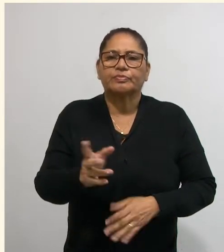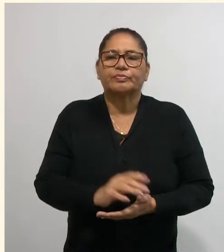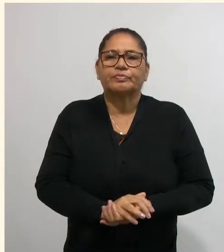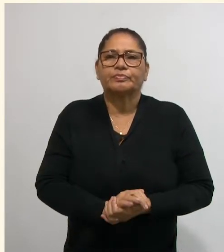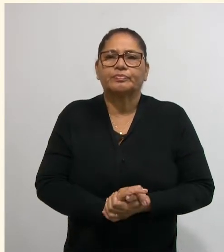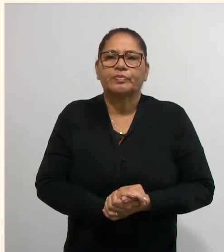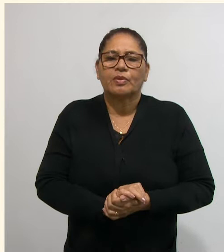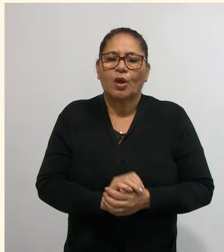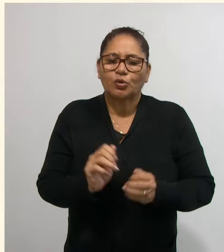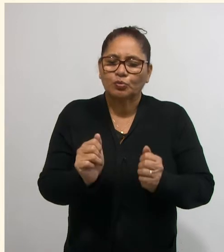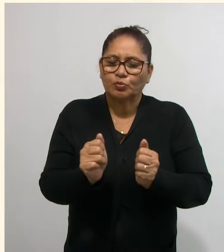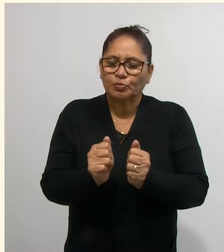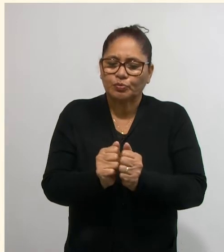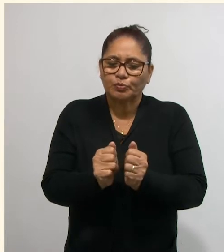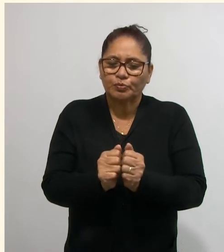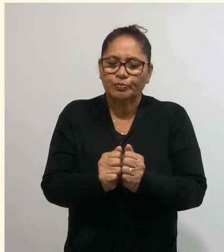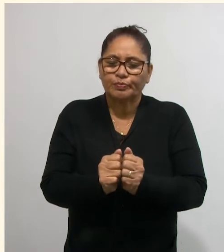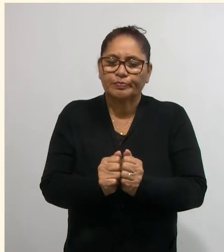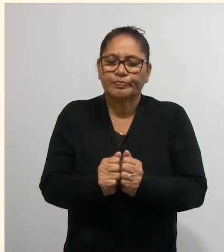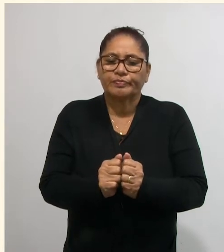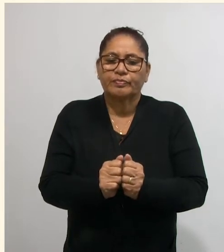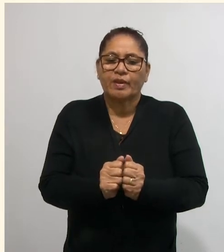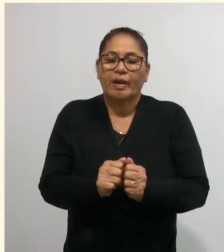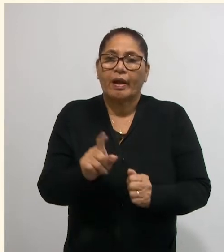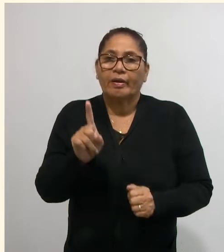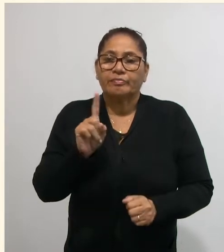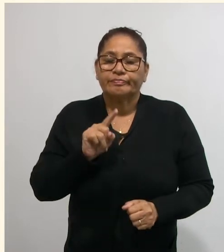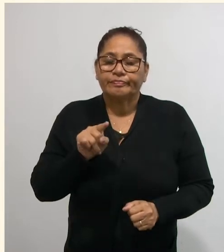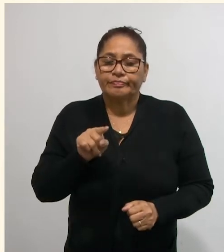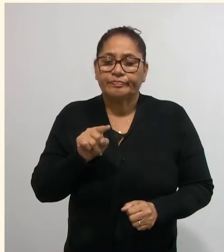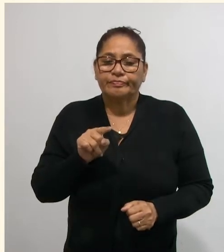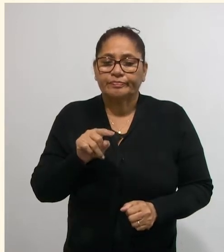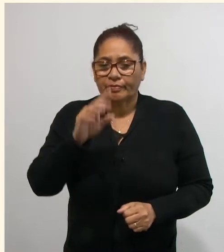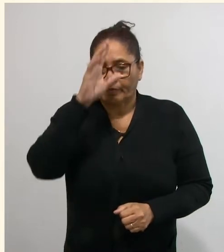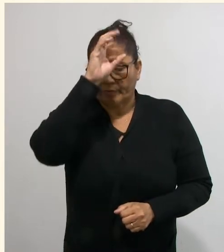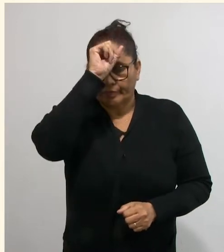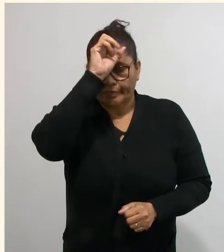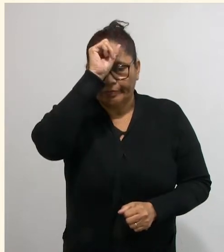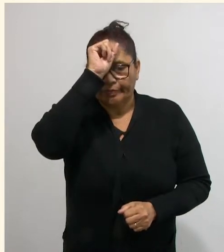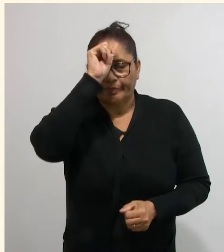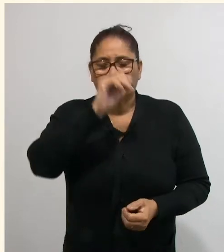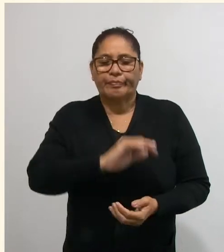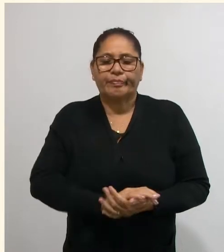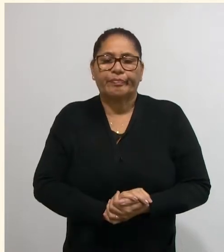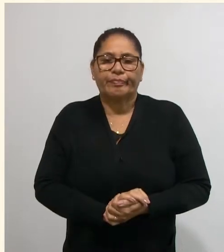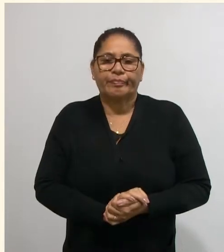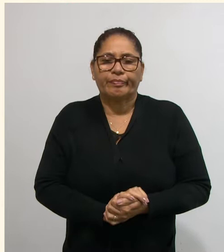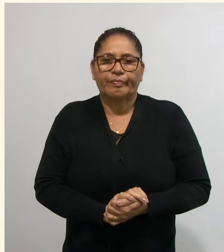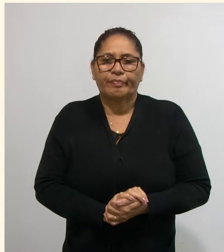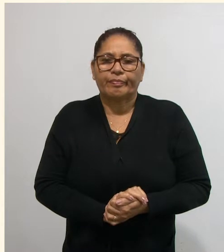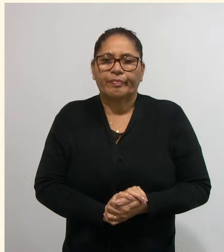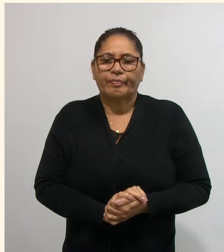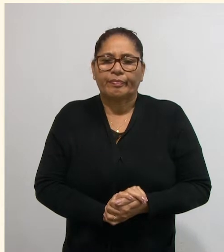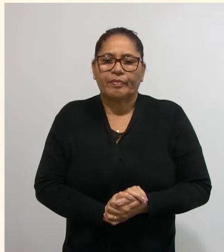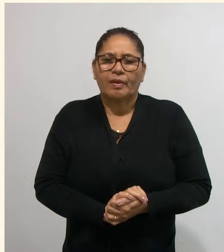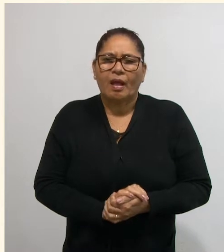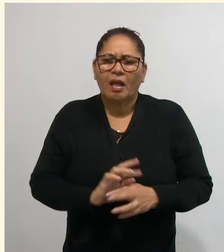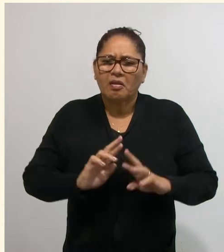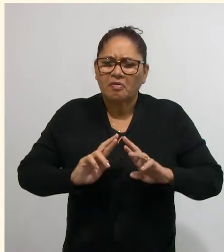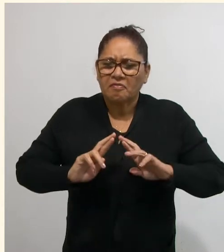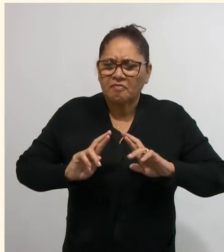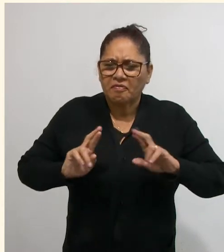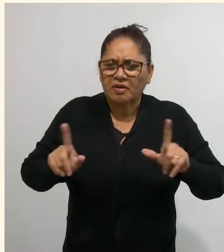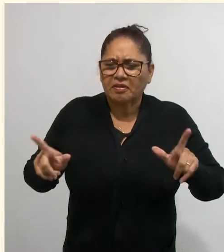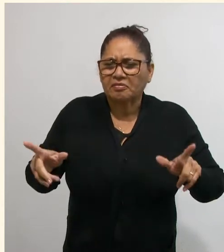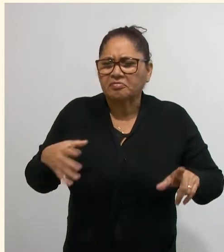né, juntas. Vamos agora ver sobre a aprendizagem. A aprendizagem, ela se dá de diversas formas.